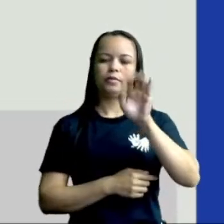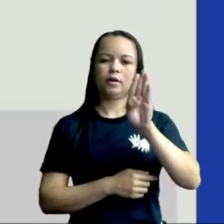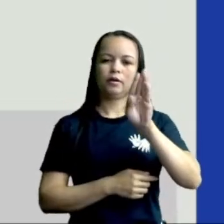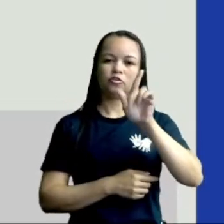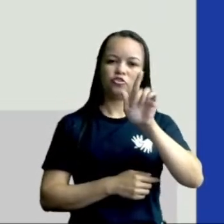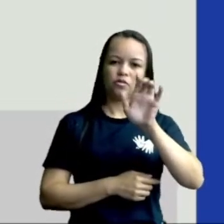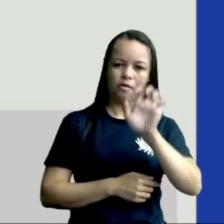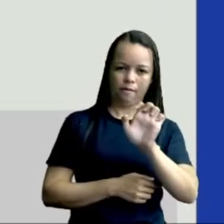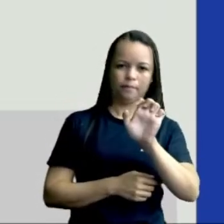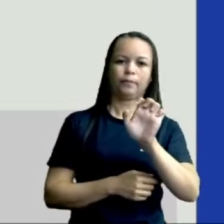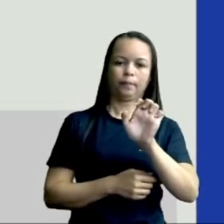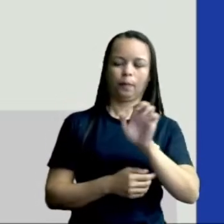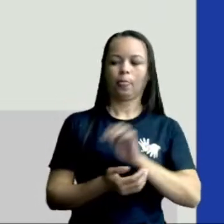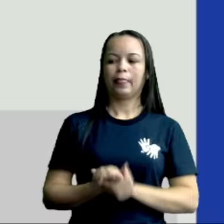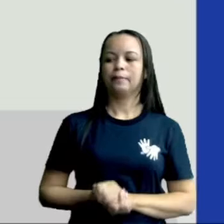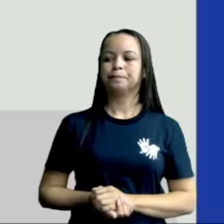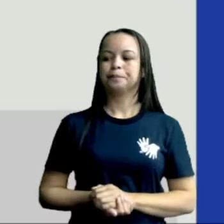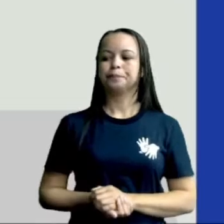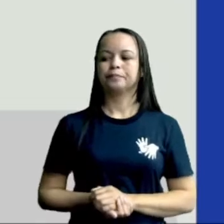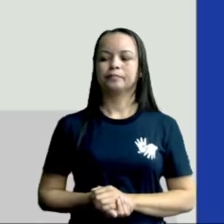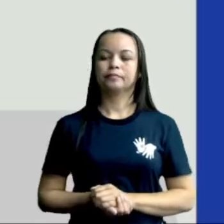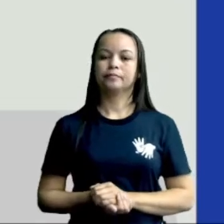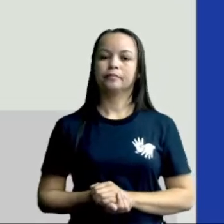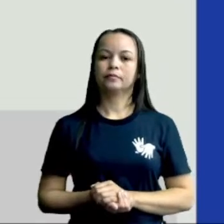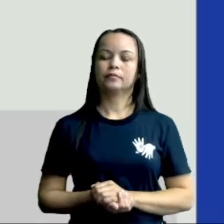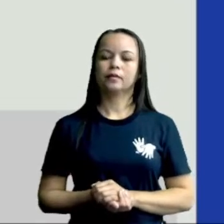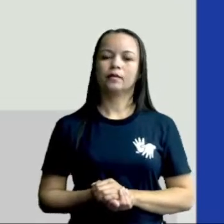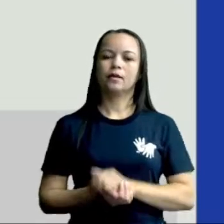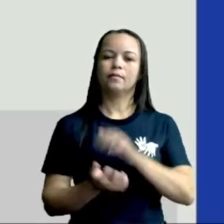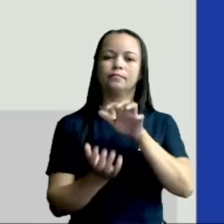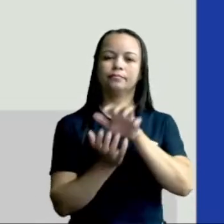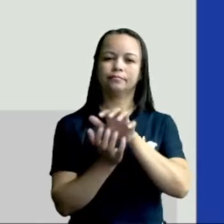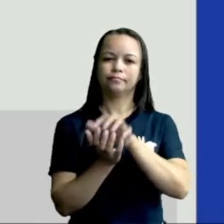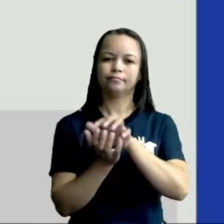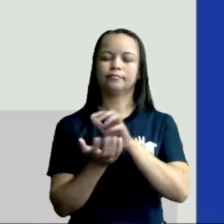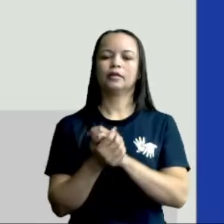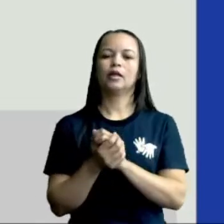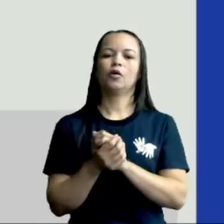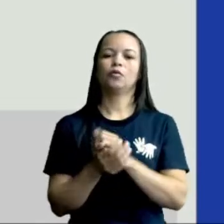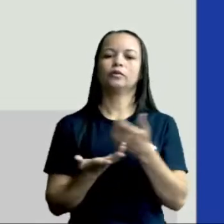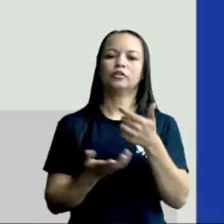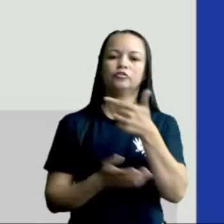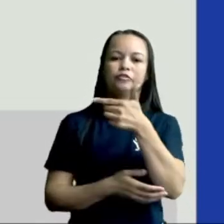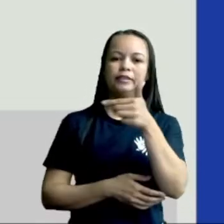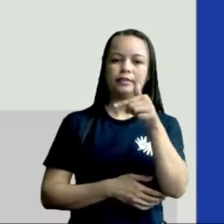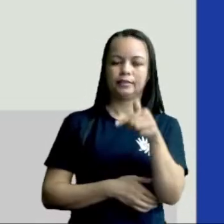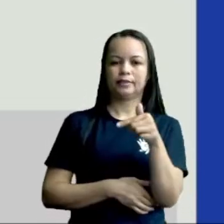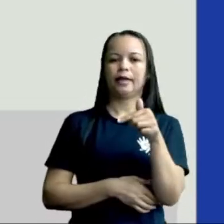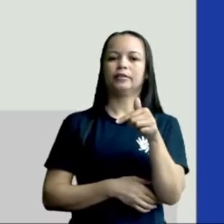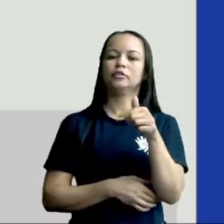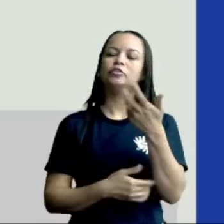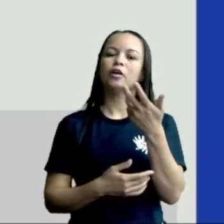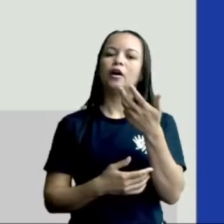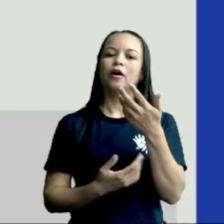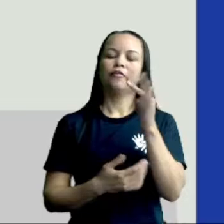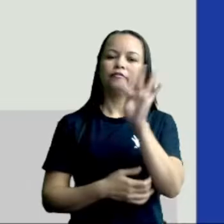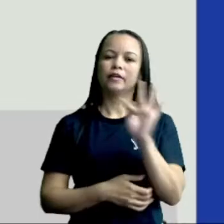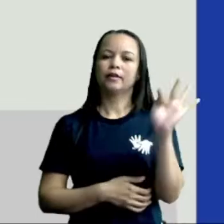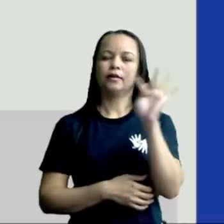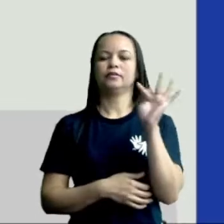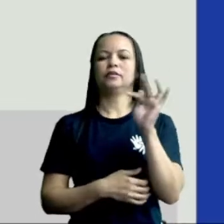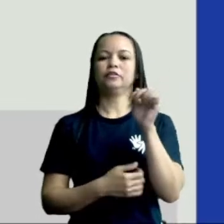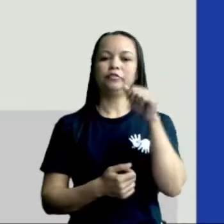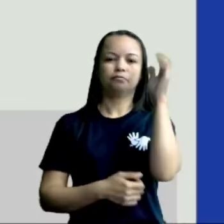IBGE. Olha só. Pernambuco é uma das 27 unidades federativas do Brasil e